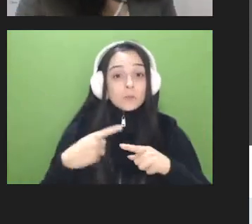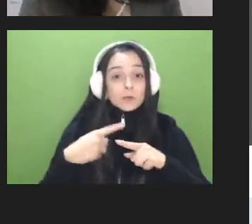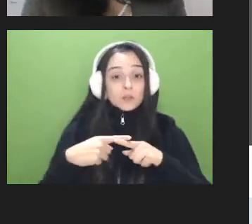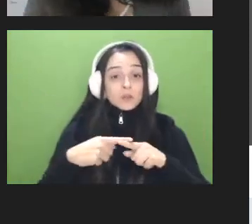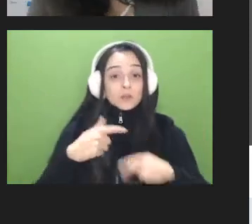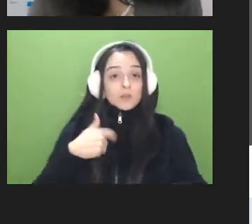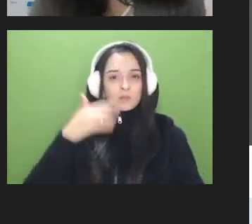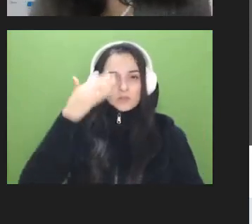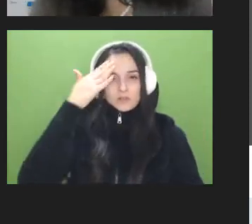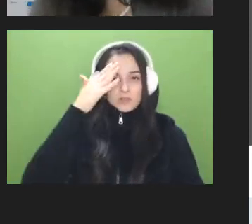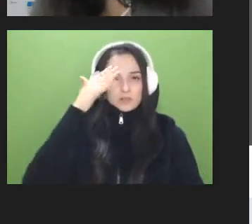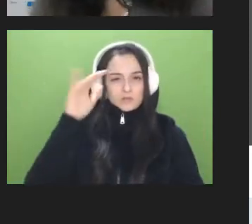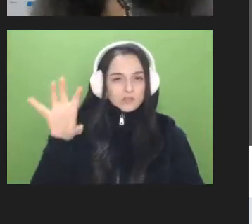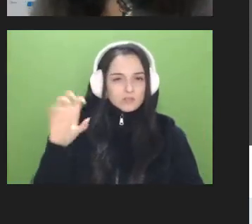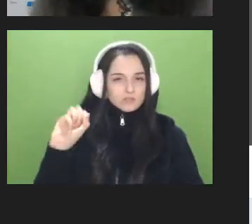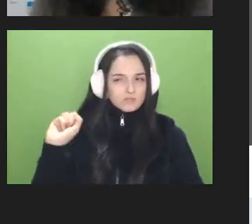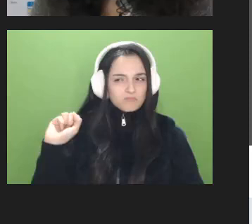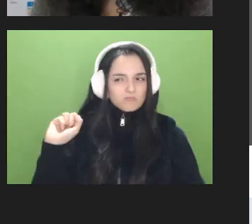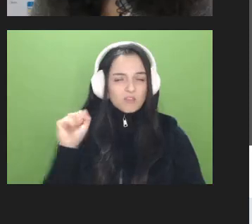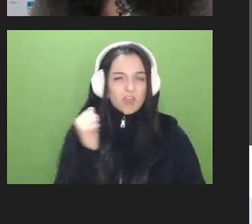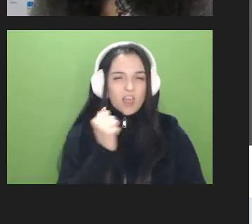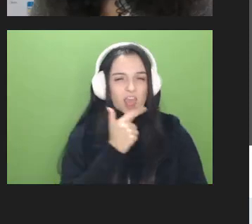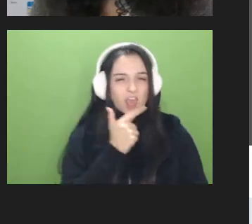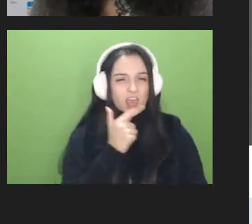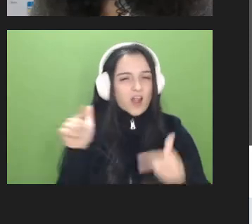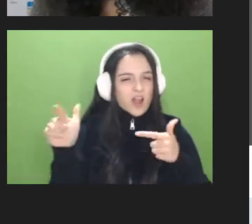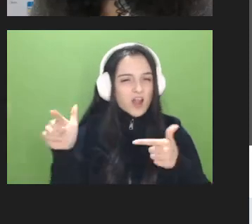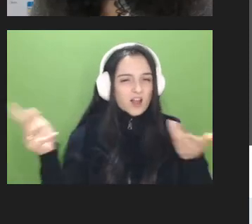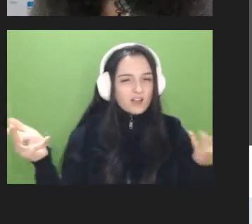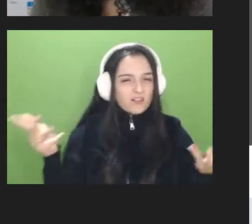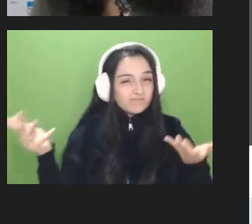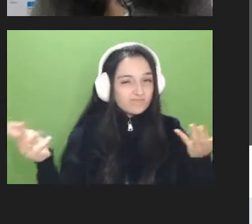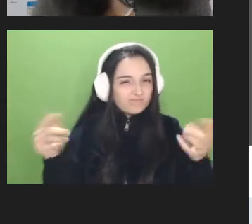forma? Enfim,